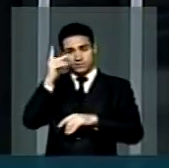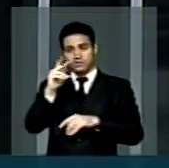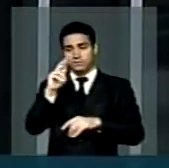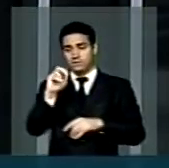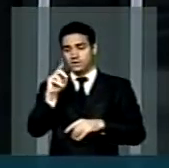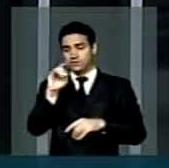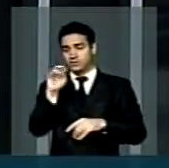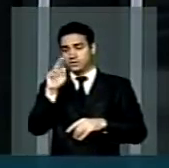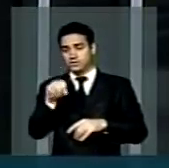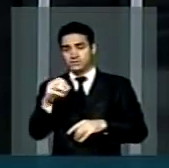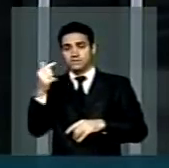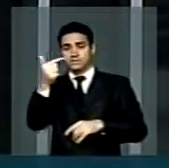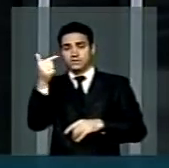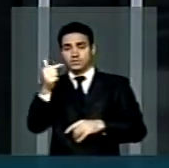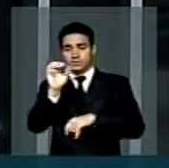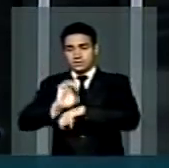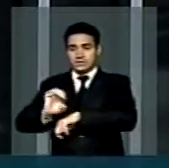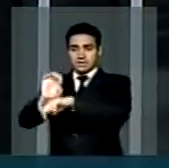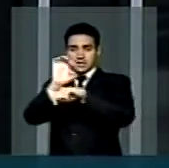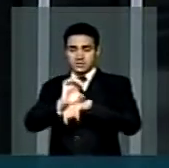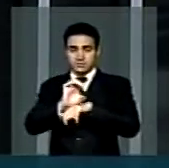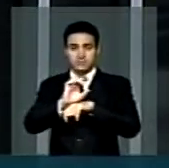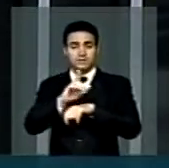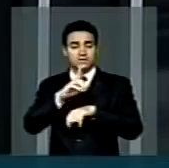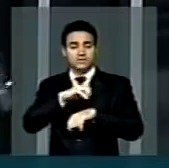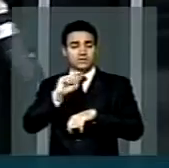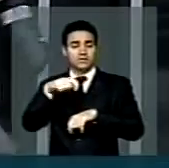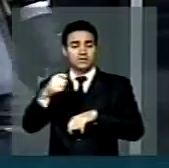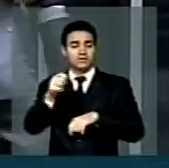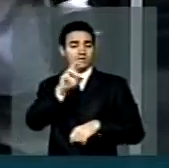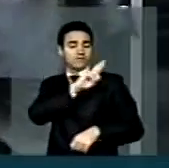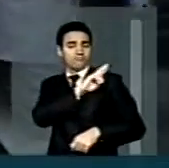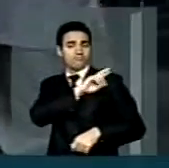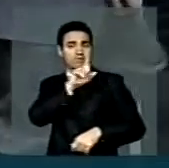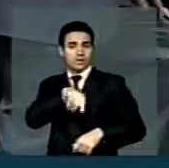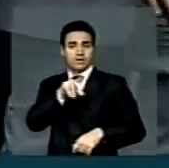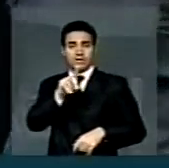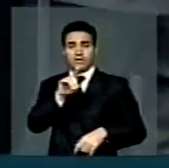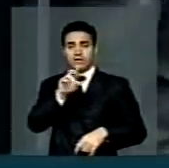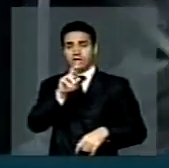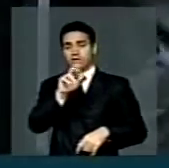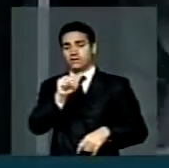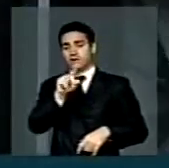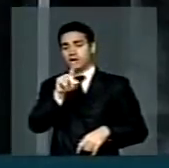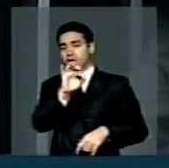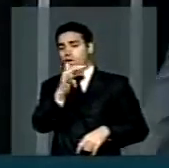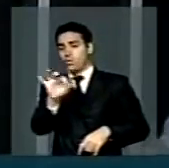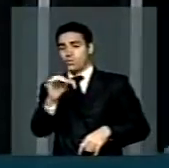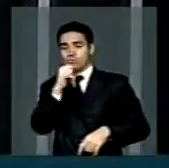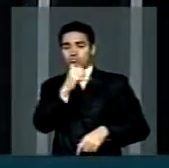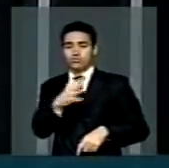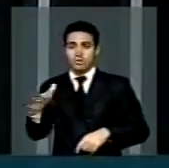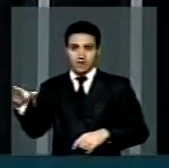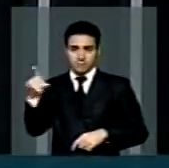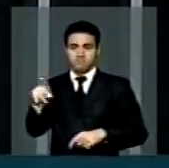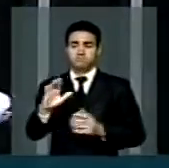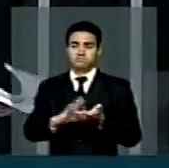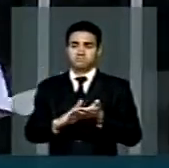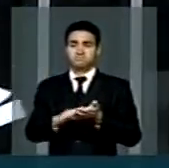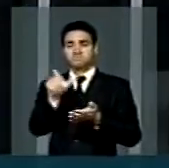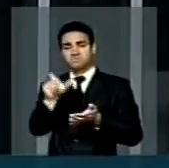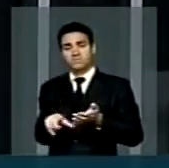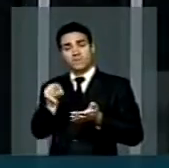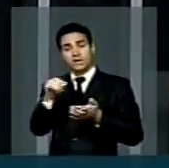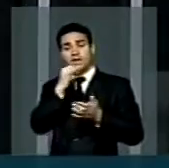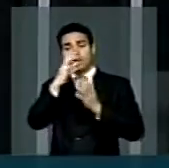unidades federativas, dessa categoria que tem como patrono o Dragão do Mar, né? Ele que foi, sem dúvida nenhuma, esse grande exemplo que